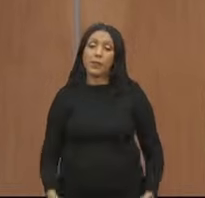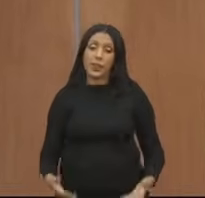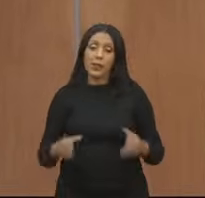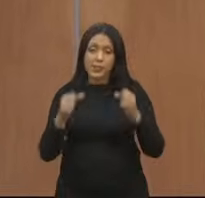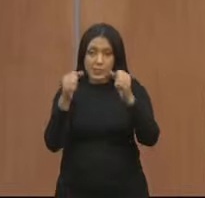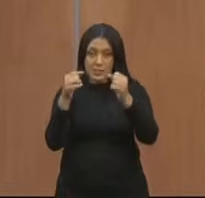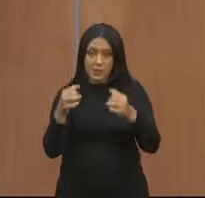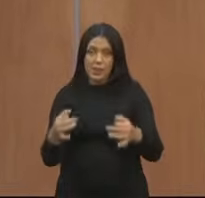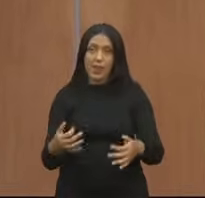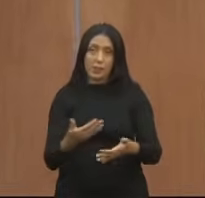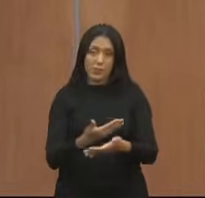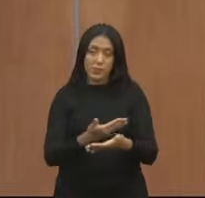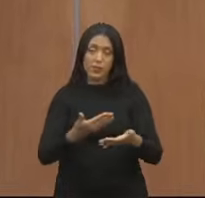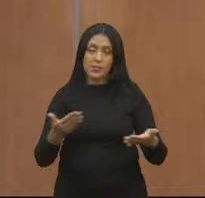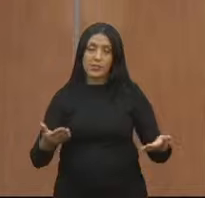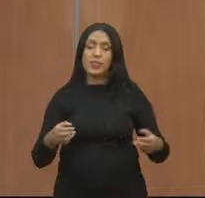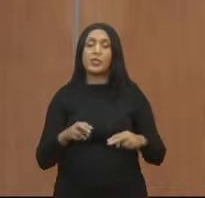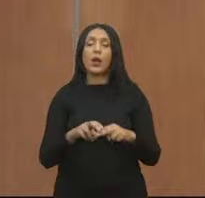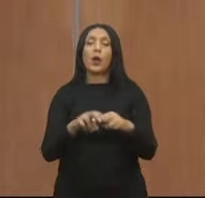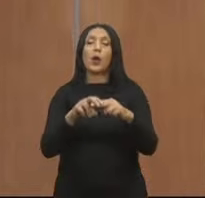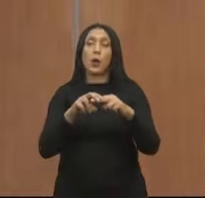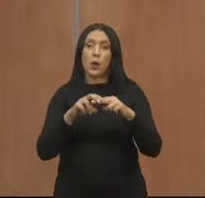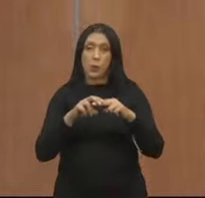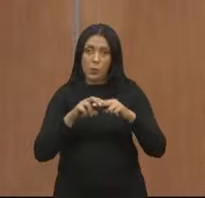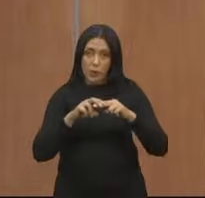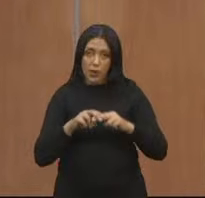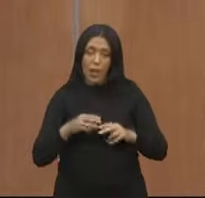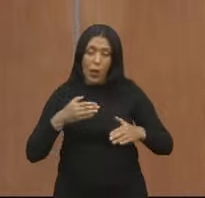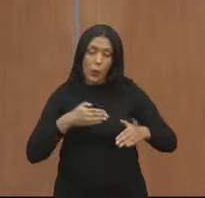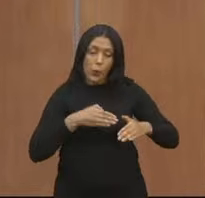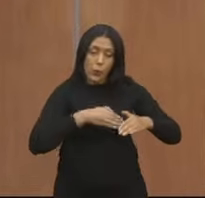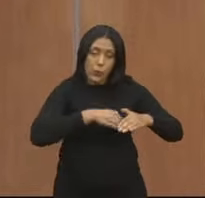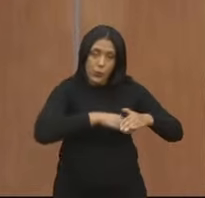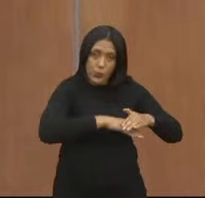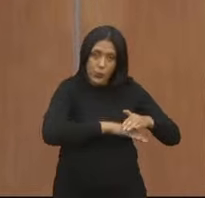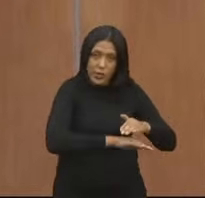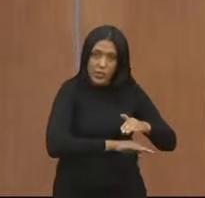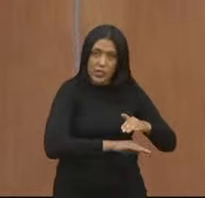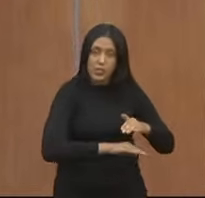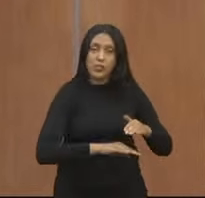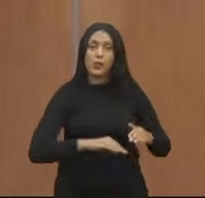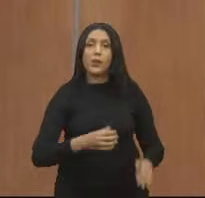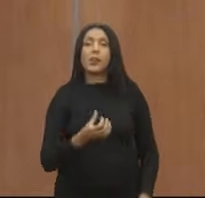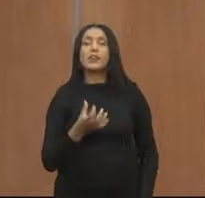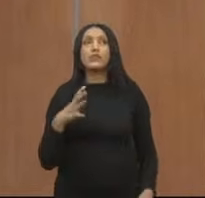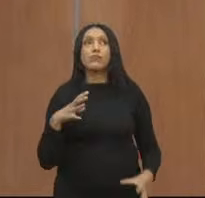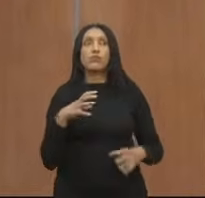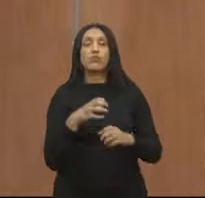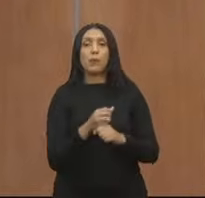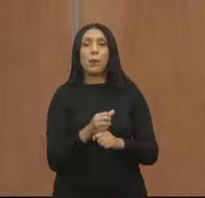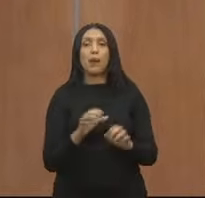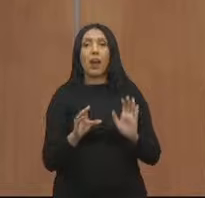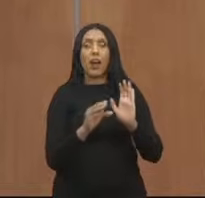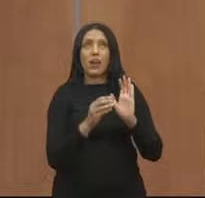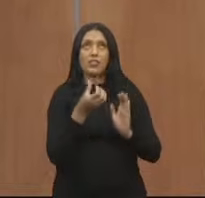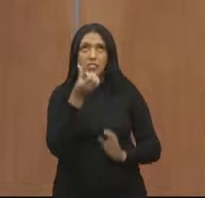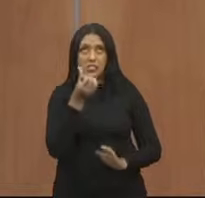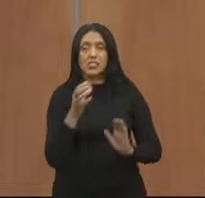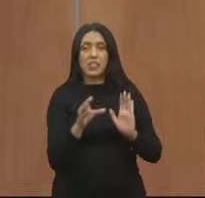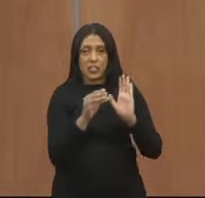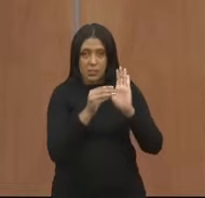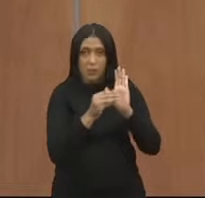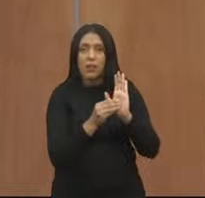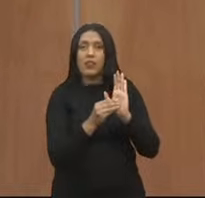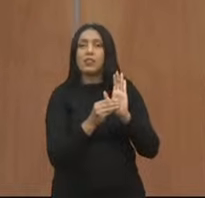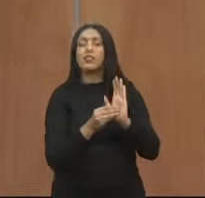dos arquivamentos dessas 6 emendas, que foram bem colocadas, o vereador parabenizar pela preocupação, acho que é fundamental